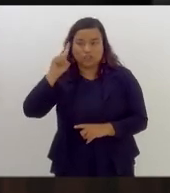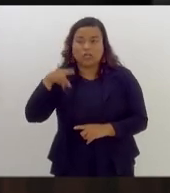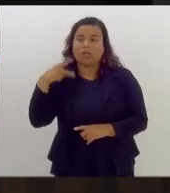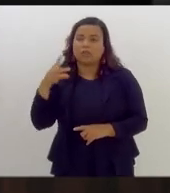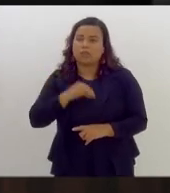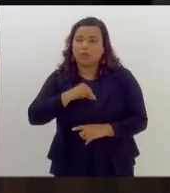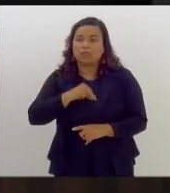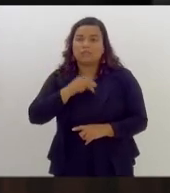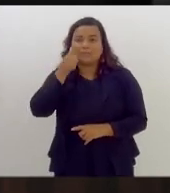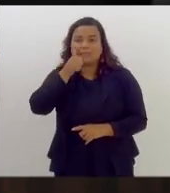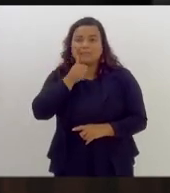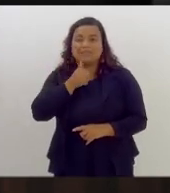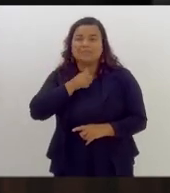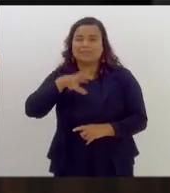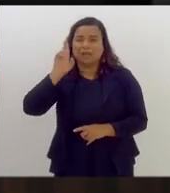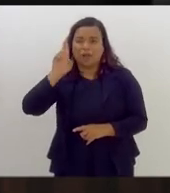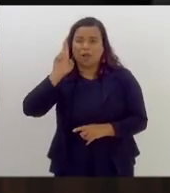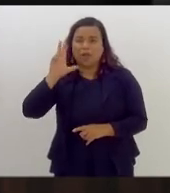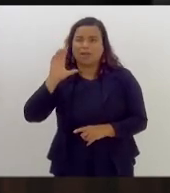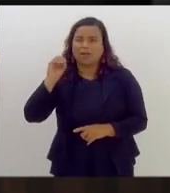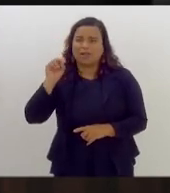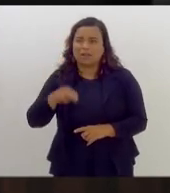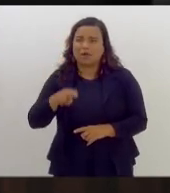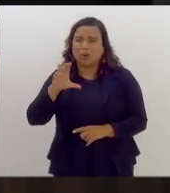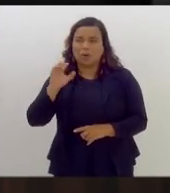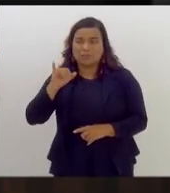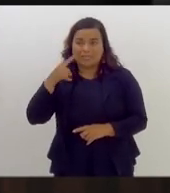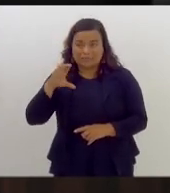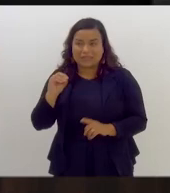Conceição, com sincretismo em Oxum, de